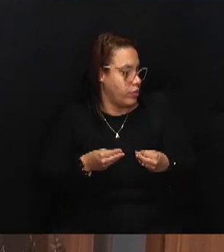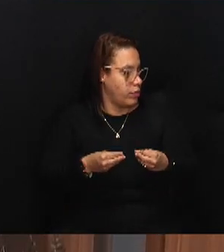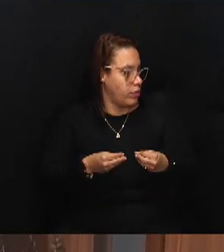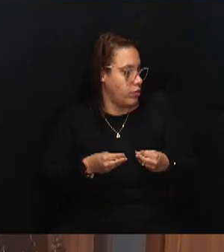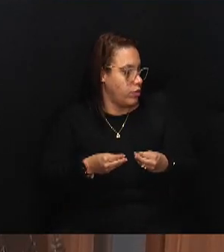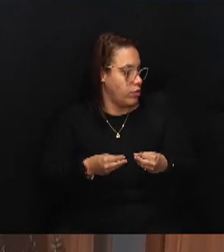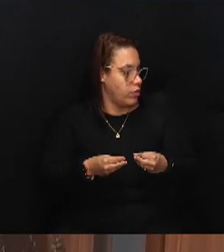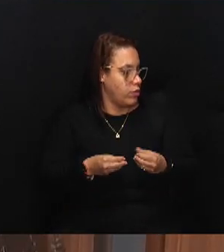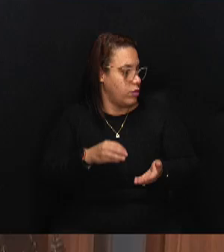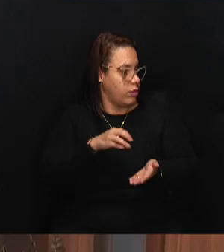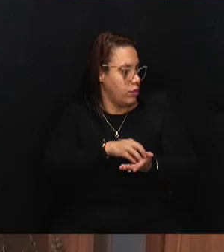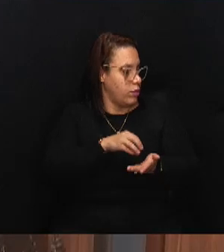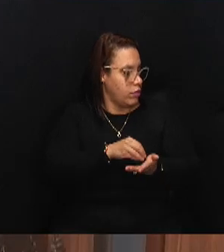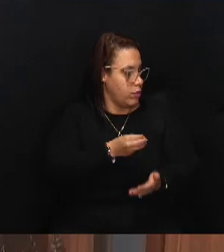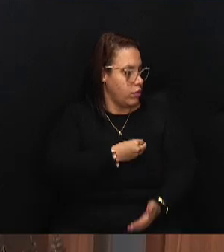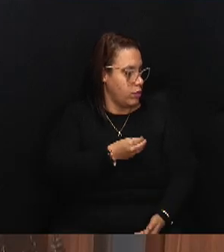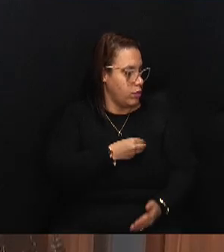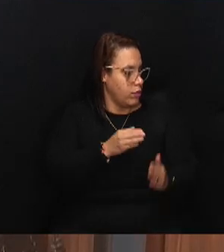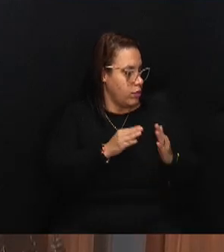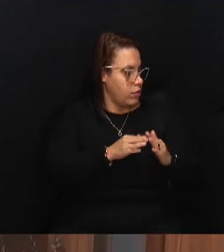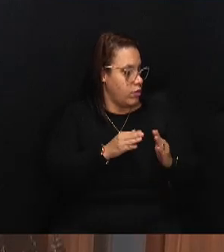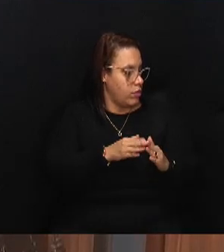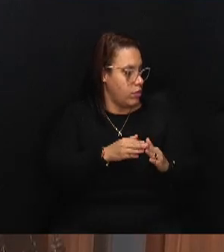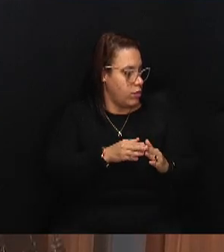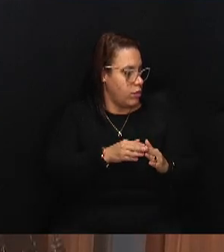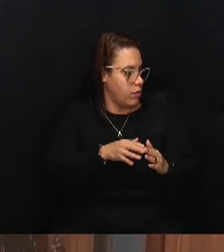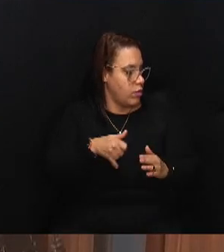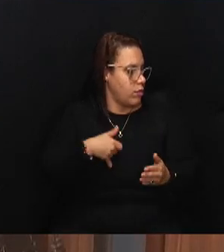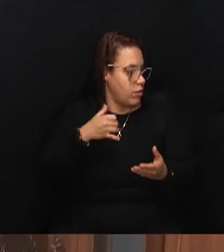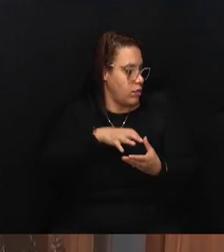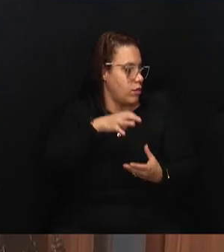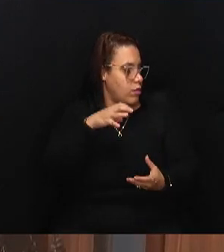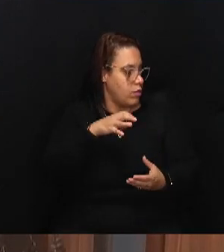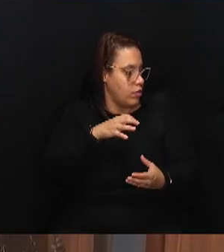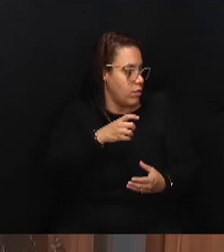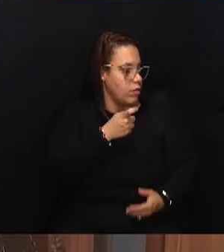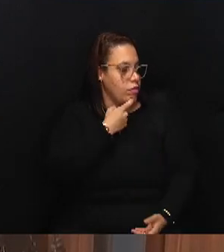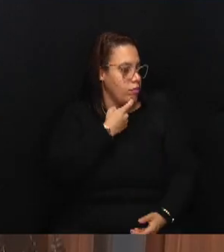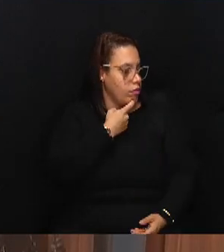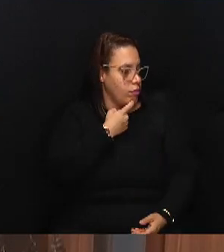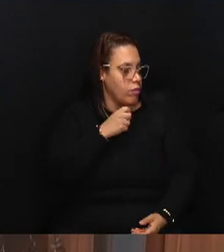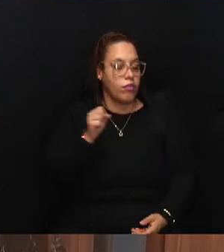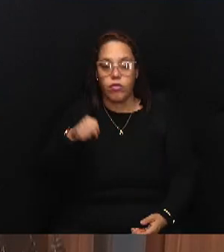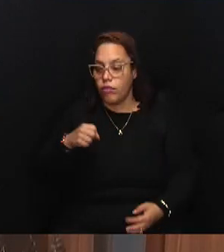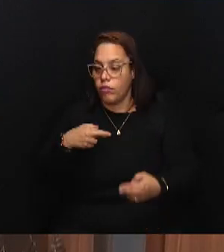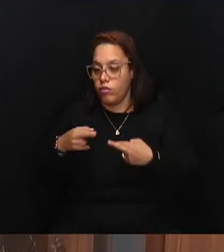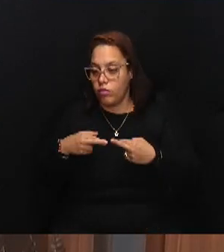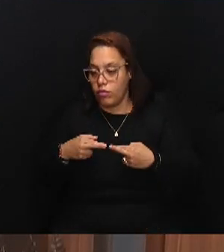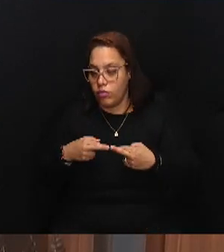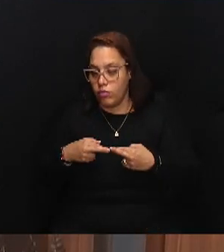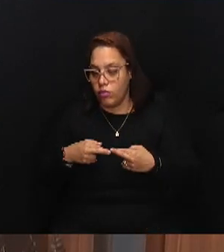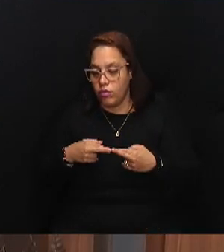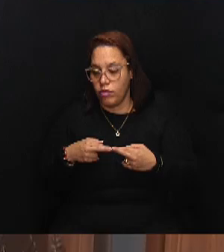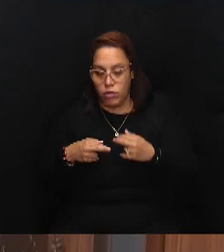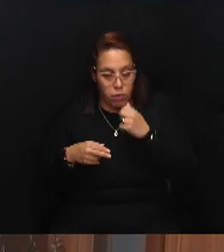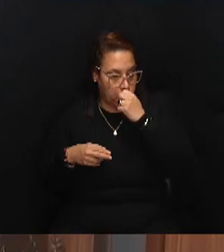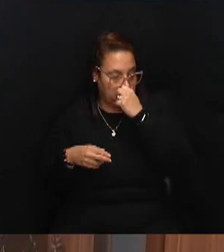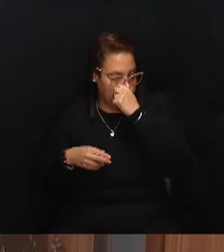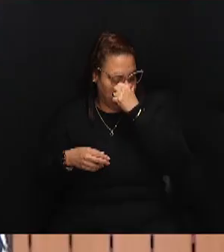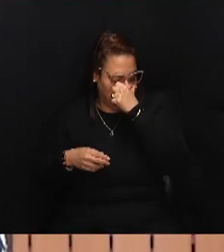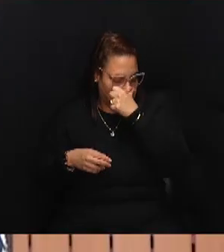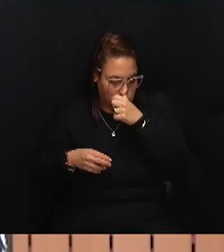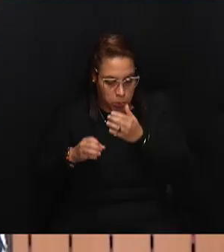de convivência, o lar do idoso? Existe uma rede nesse sentido em Campinas? Sim, existe uma rede, sim. O Conselho